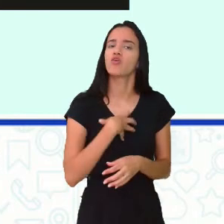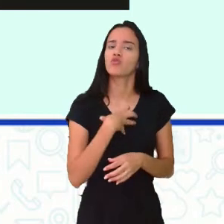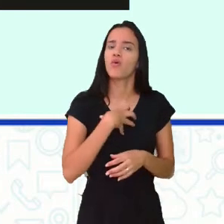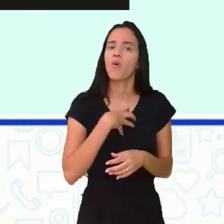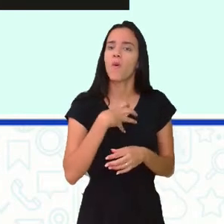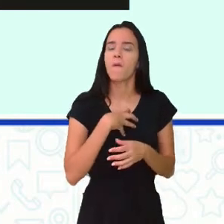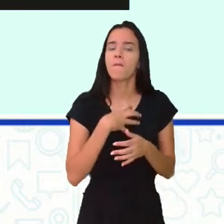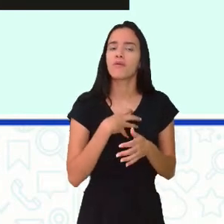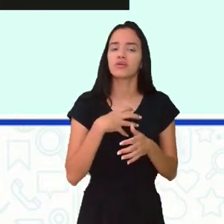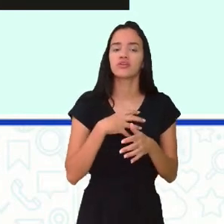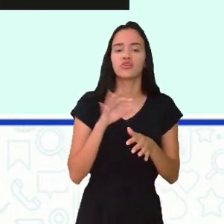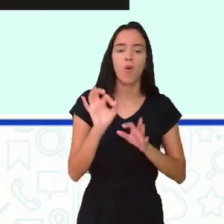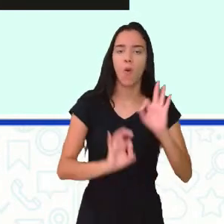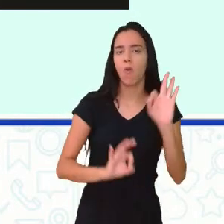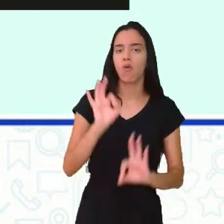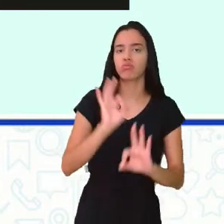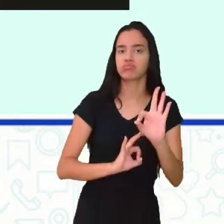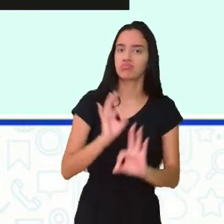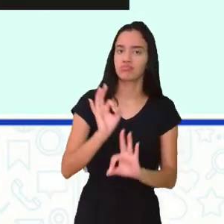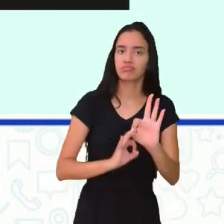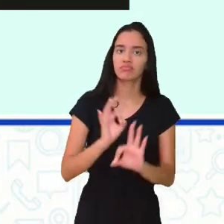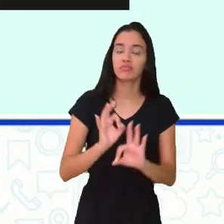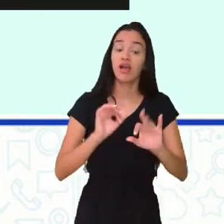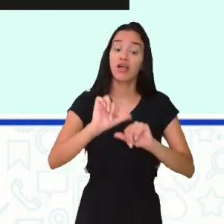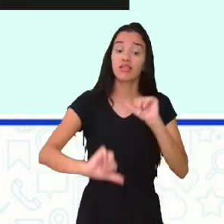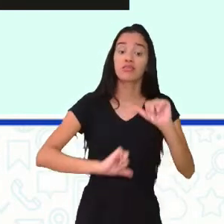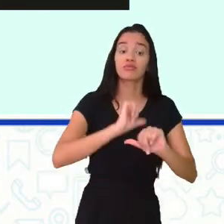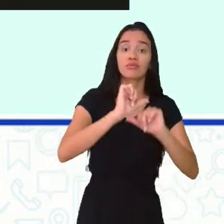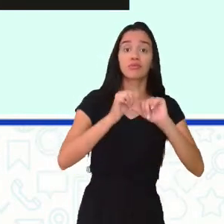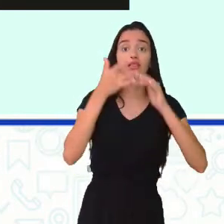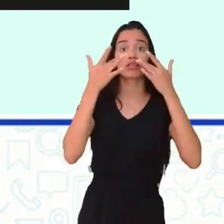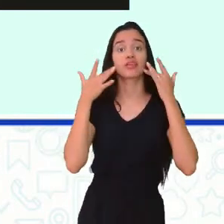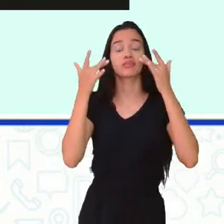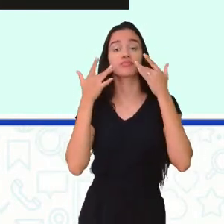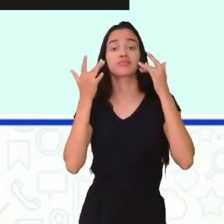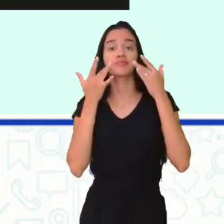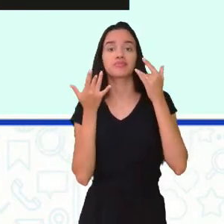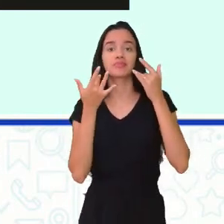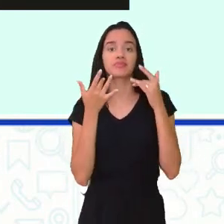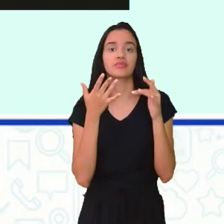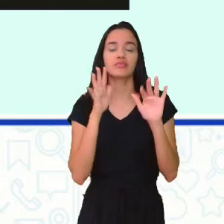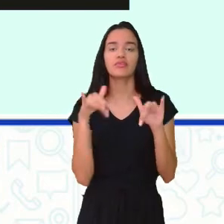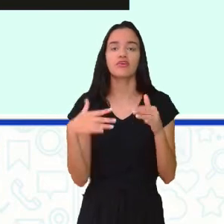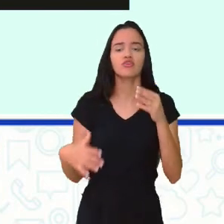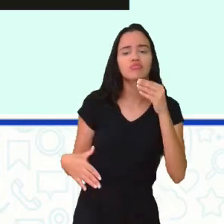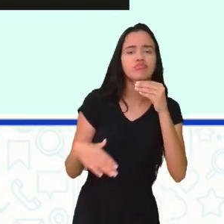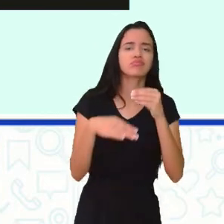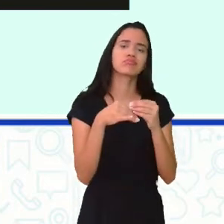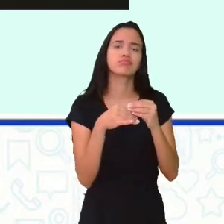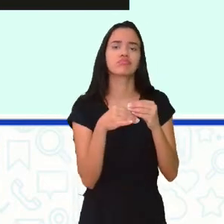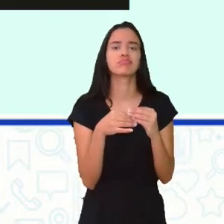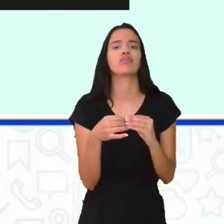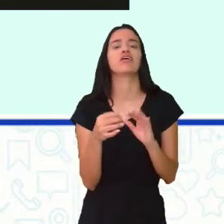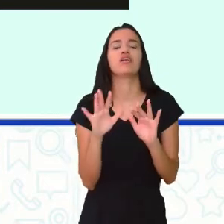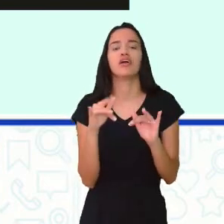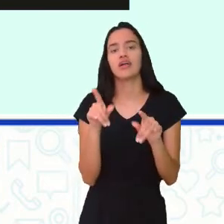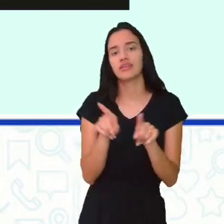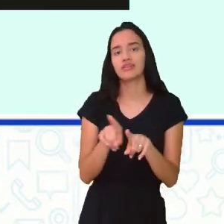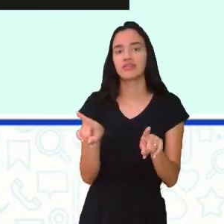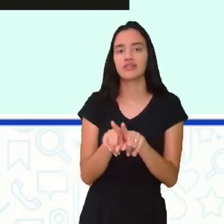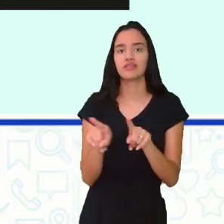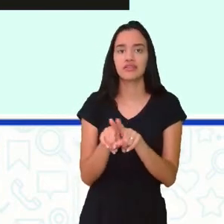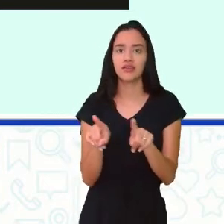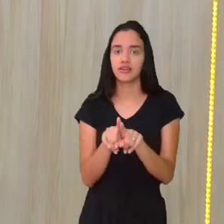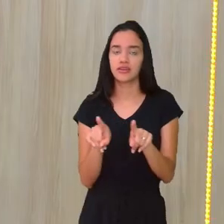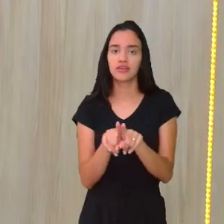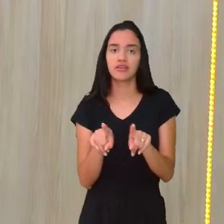peças em cena, ou seja, transformá-la em espetáculo, foram adquirindo novos